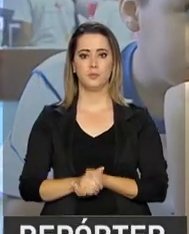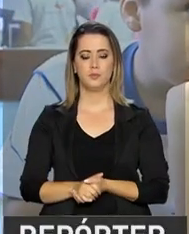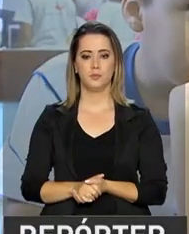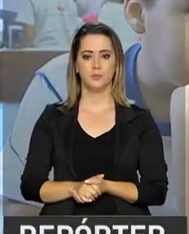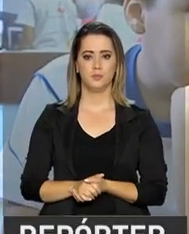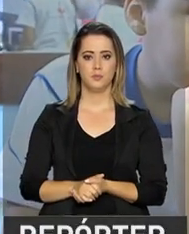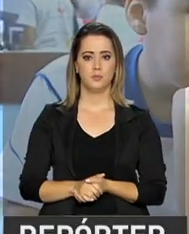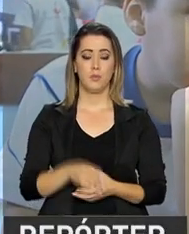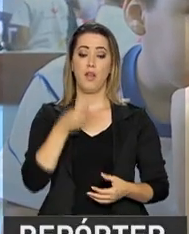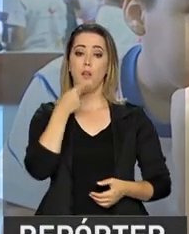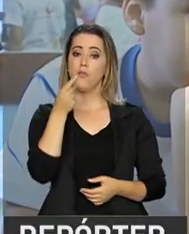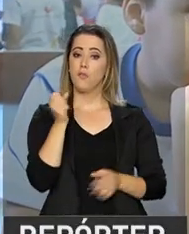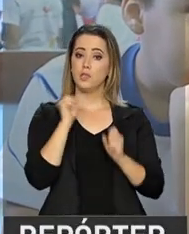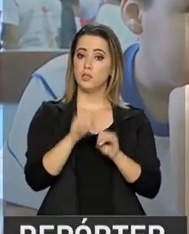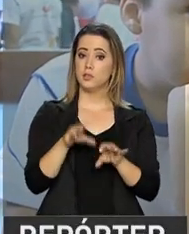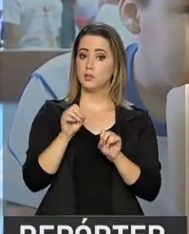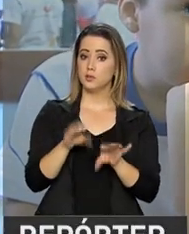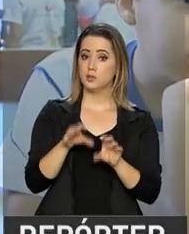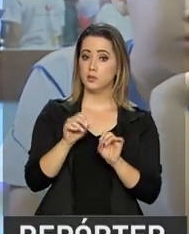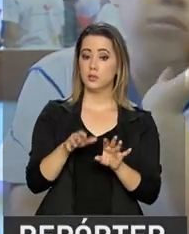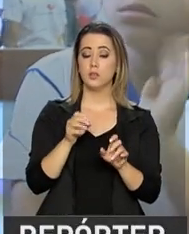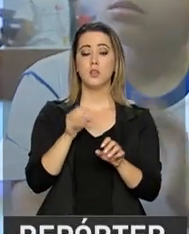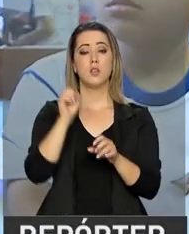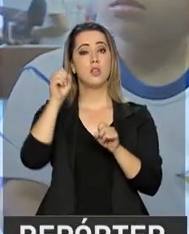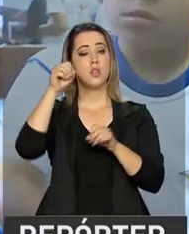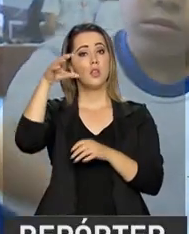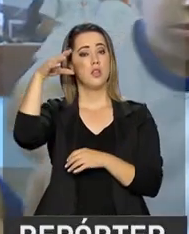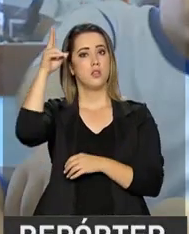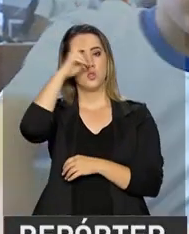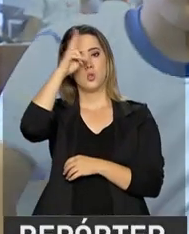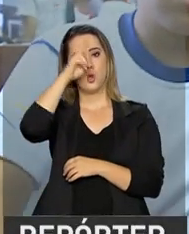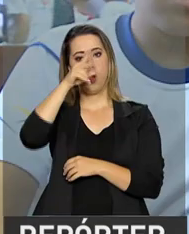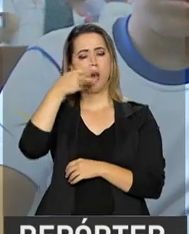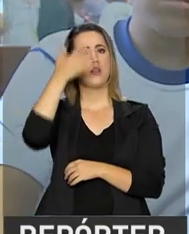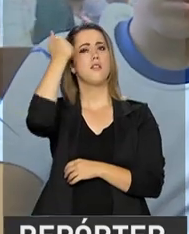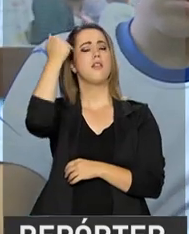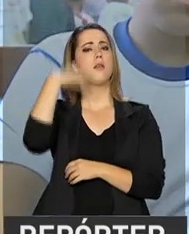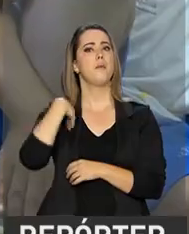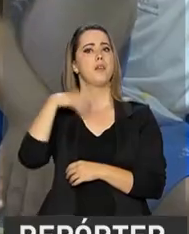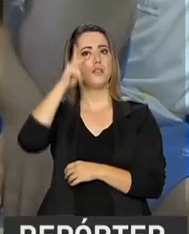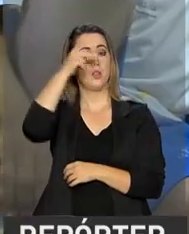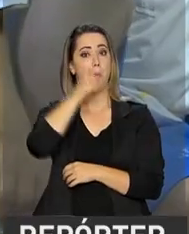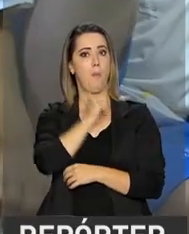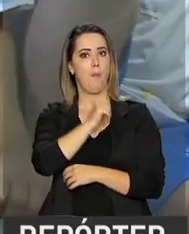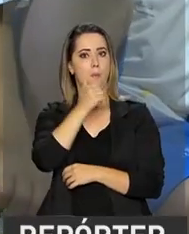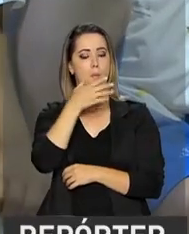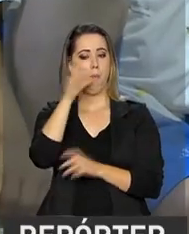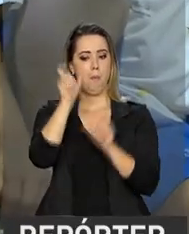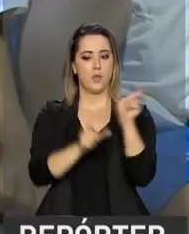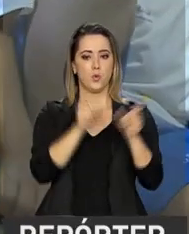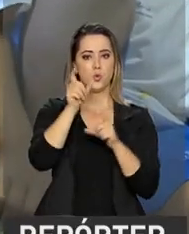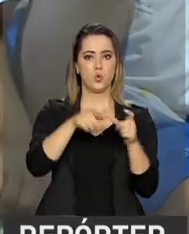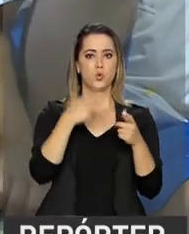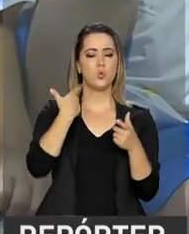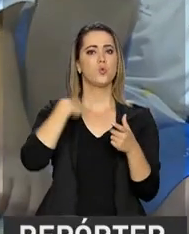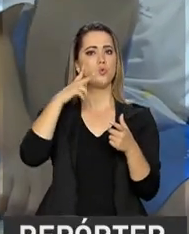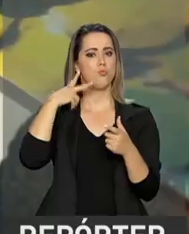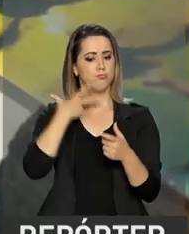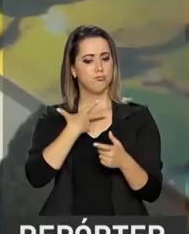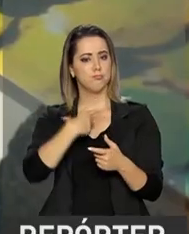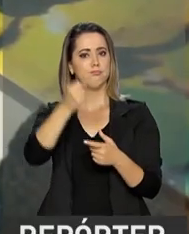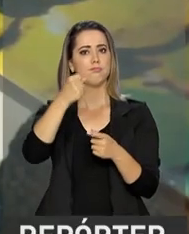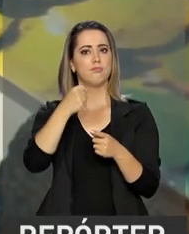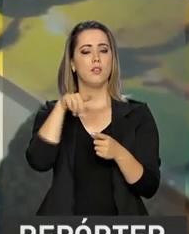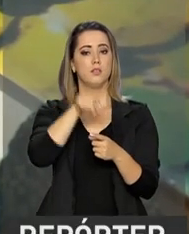contar histórias tendo como heroínas personagens a proteção dentes essa foi a proposta pedagógica